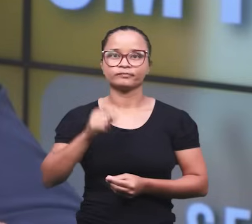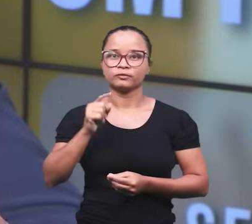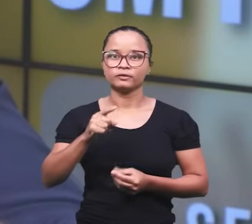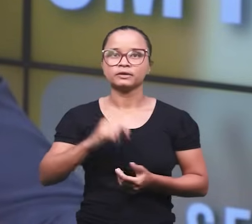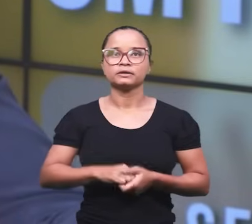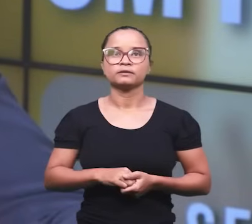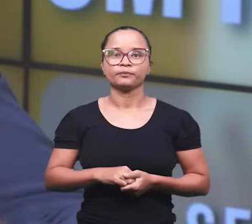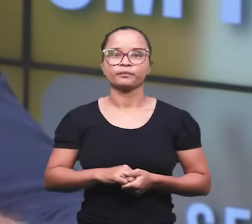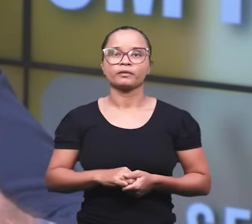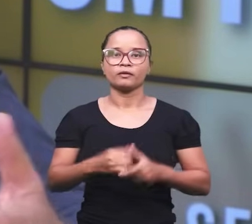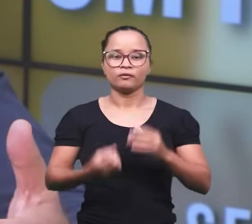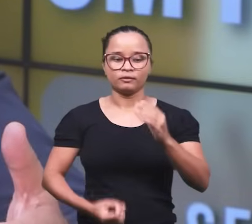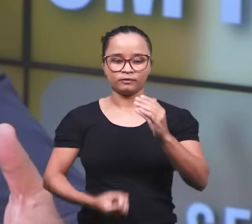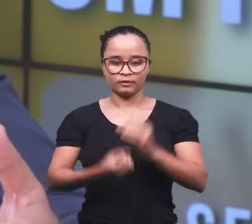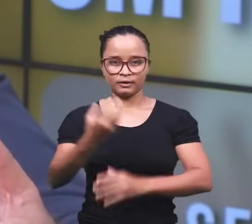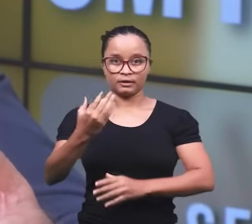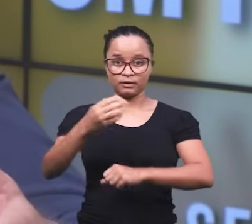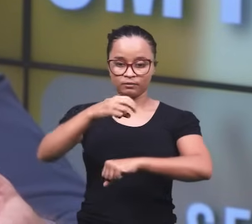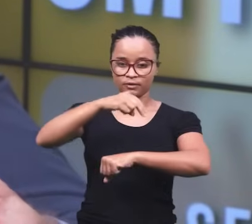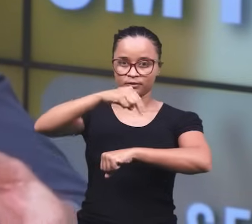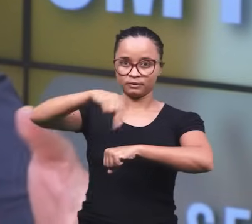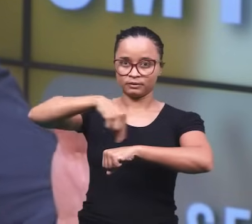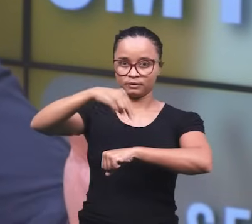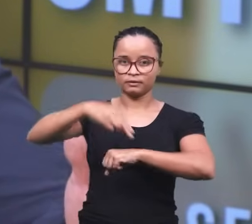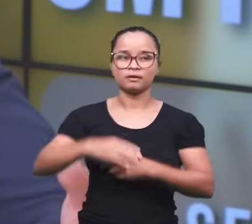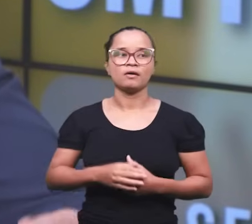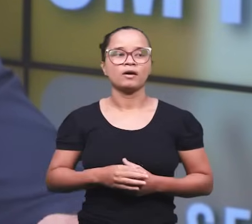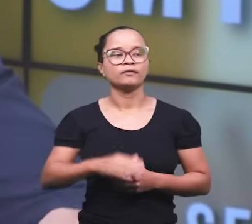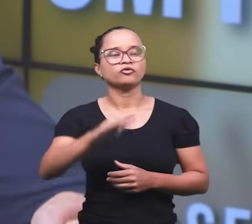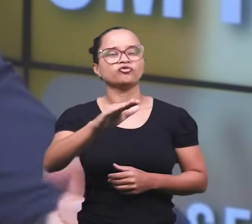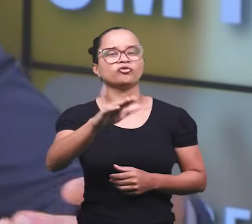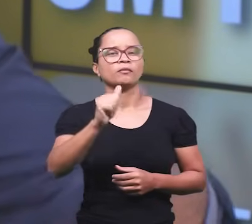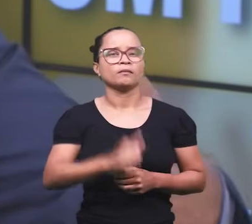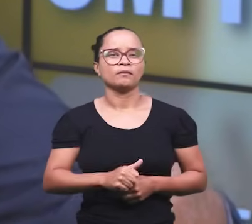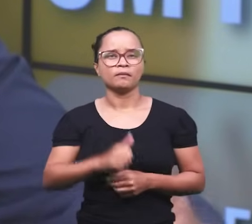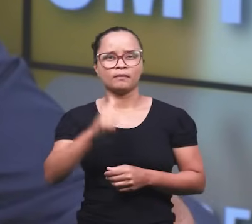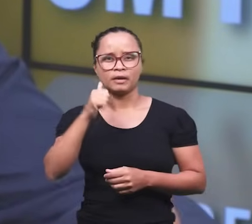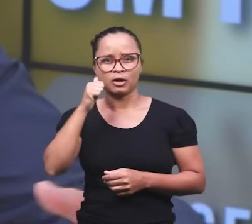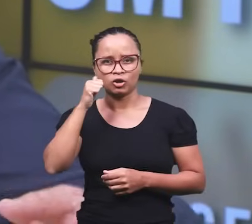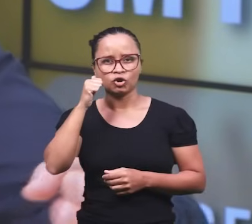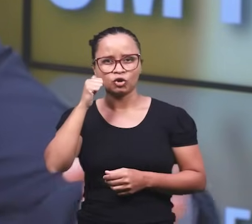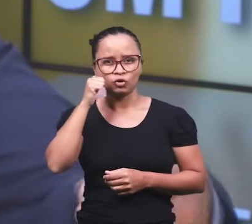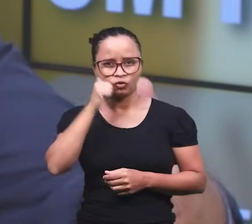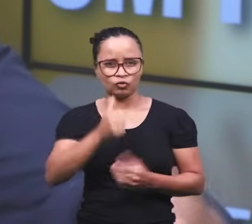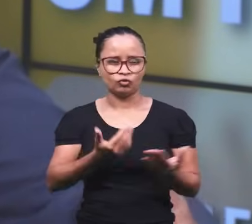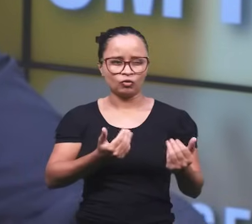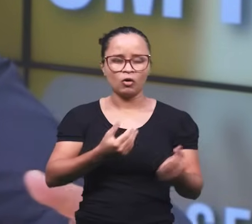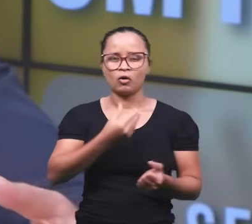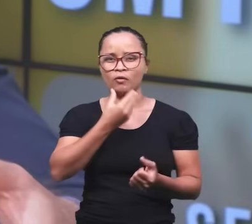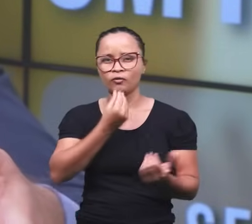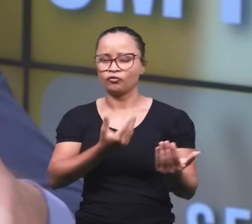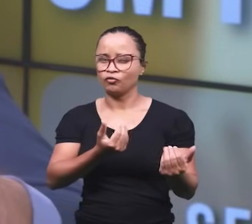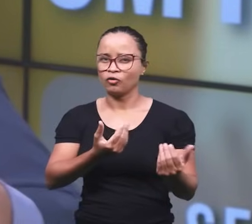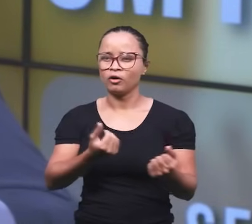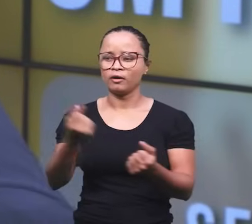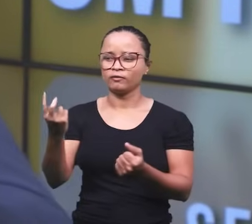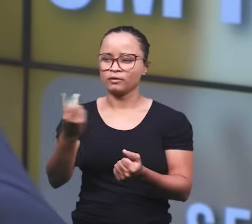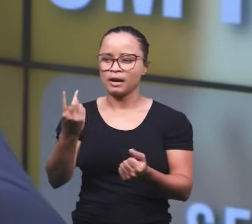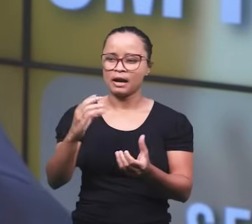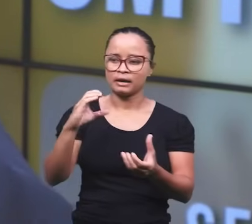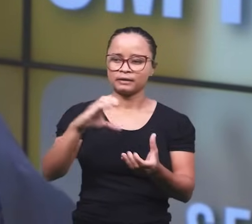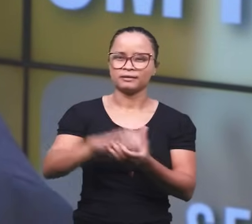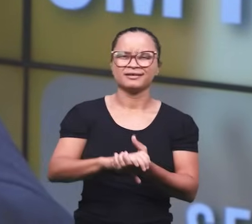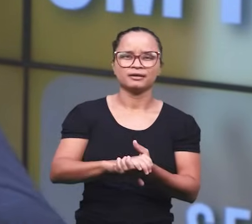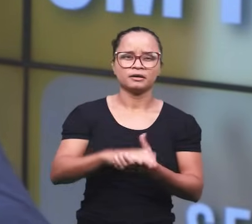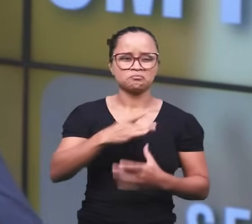ó eu vou formar uma grande nação vai chamar um casal de jovens uhum saudáveis e tal não mas o senhor